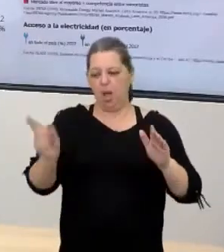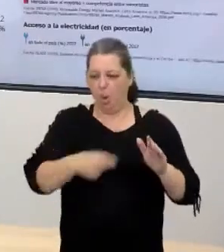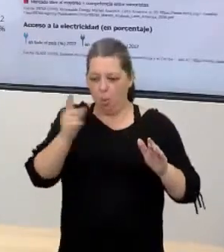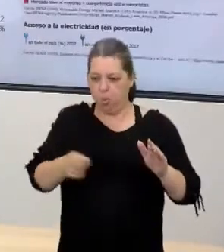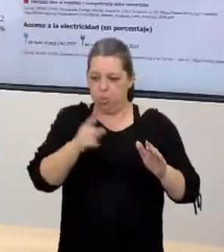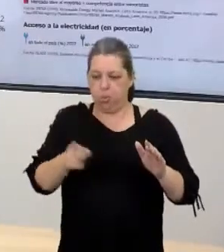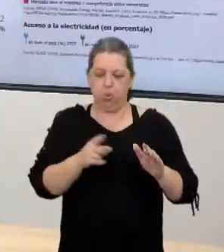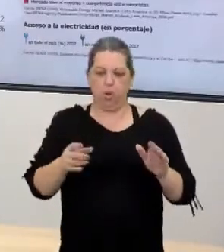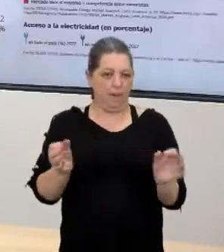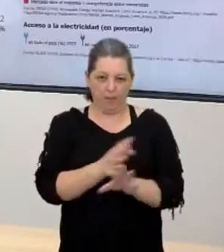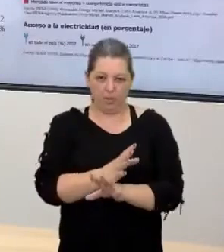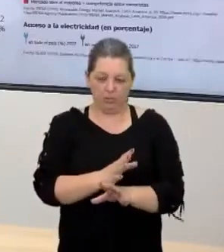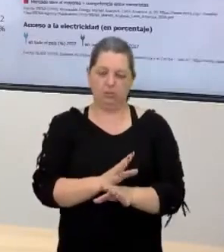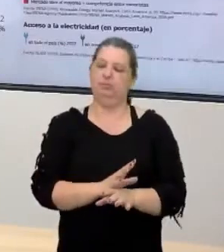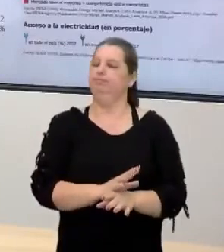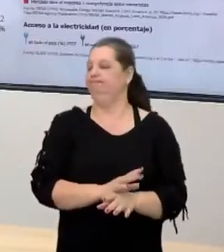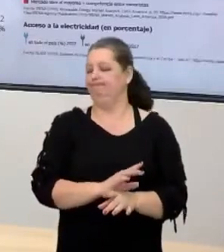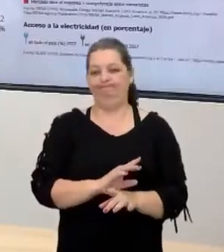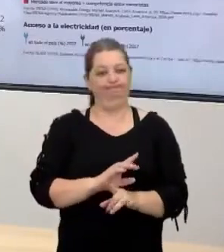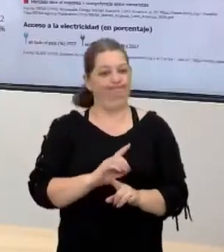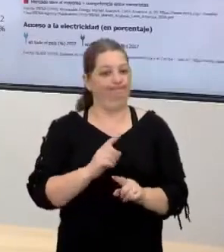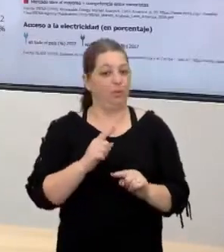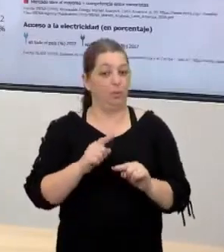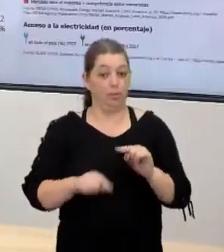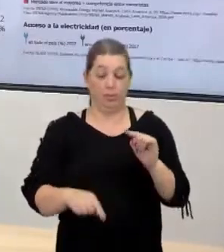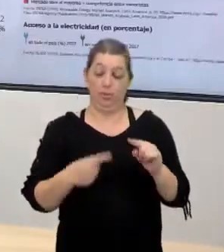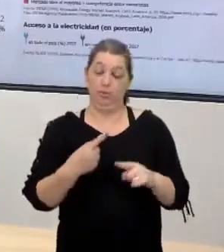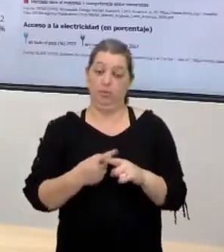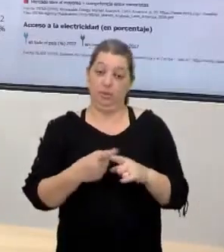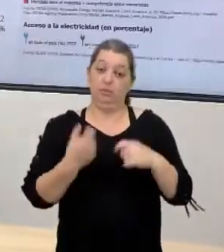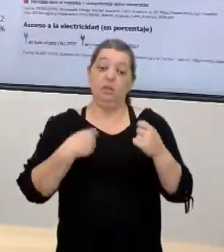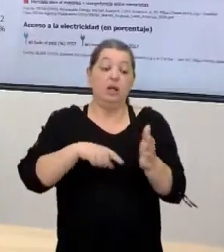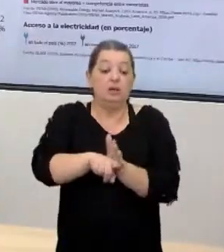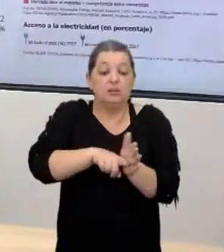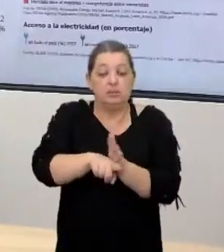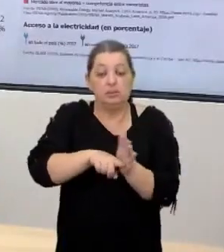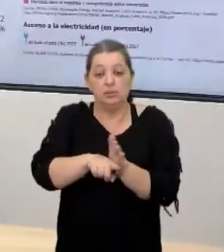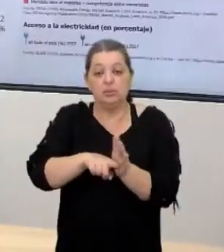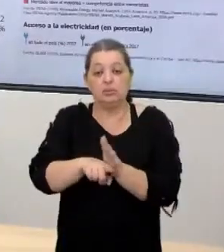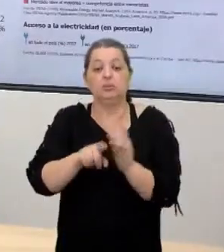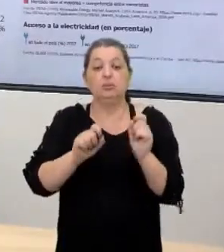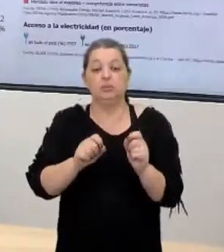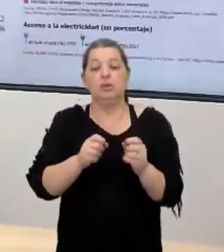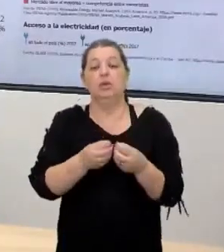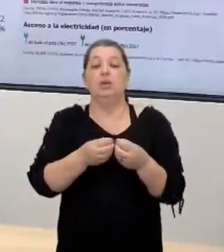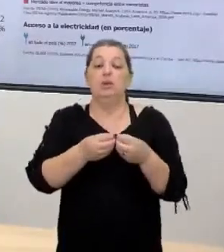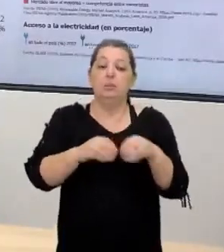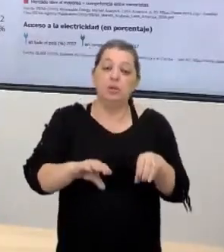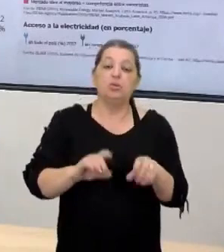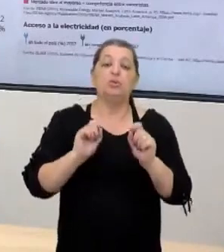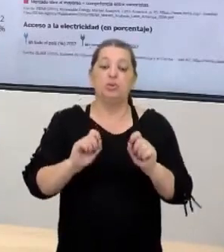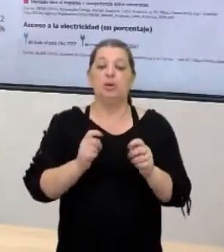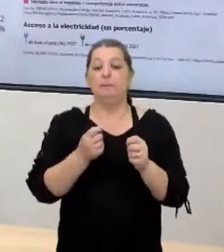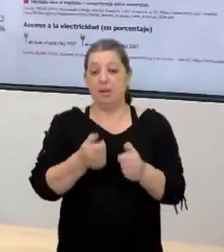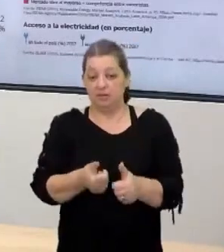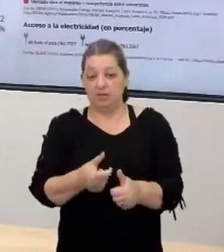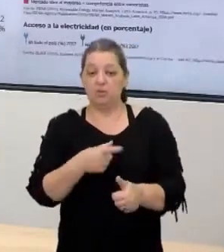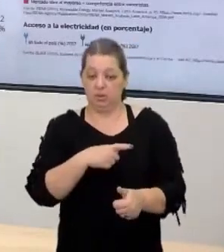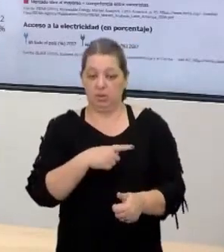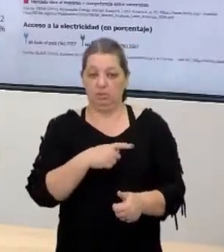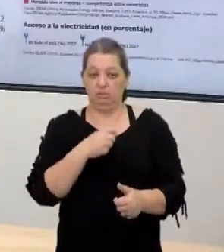está feito. Não, tem que ter um estudo aí para saber o quanto vai afetar e o quanto compensa a construção dessas